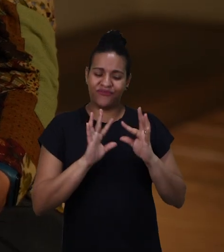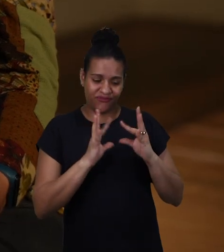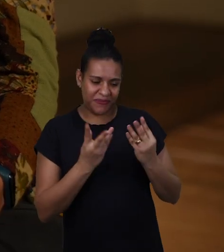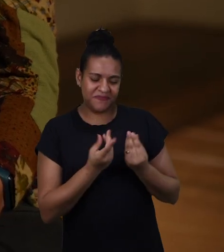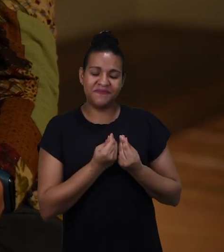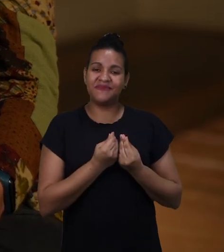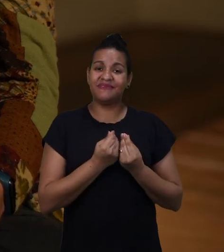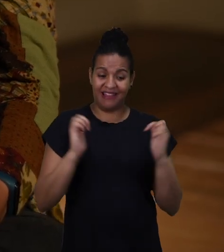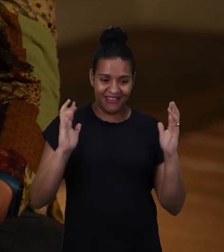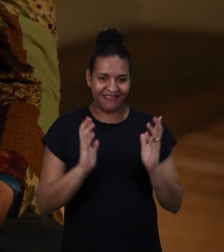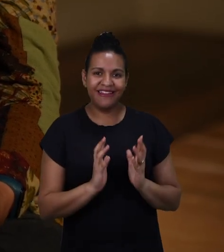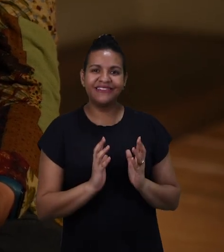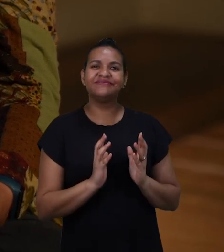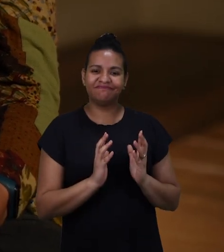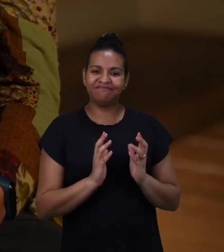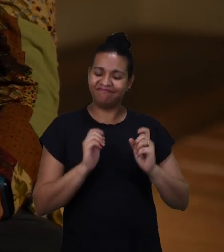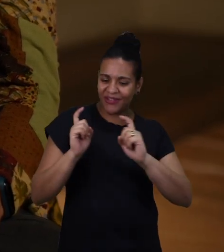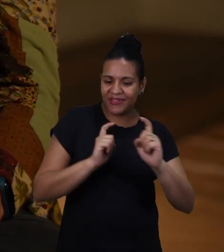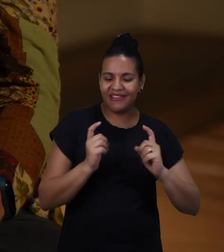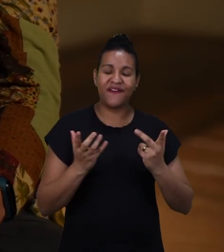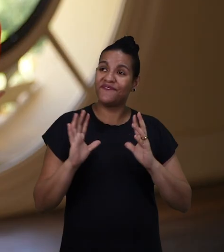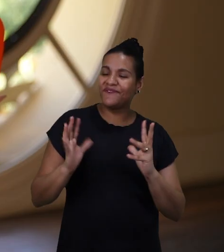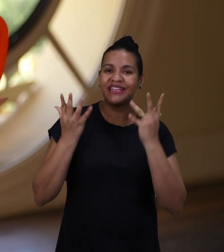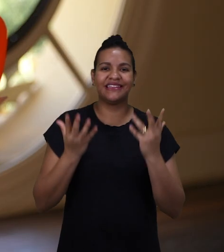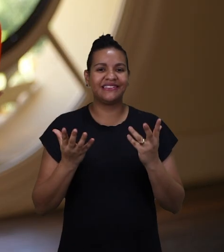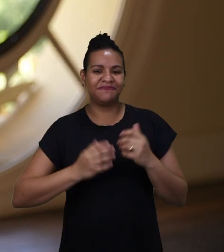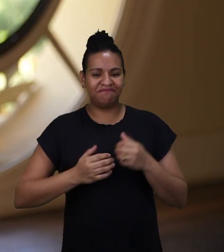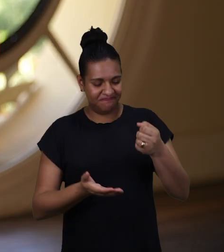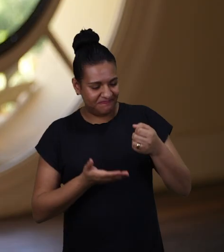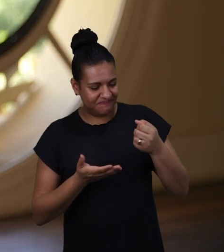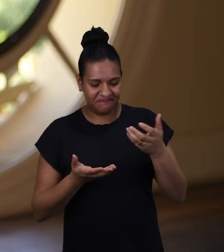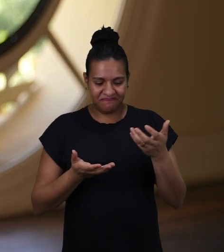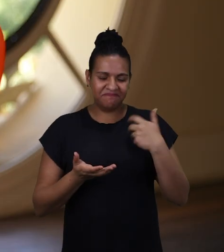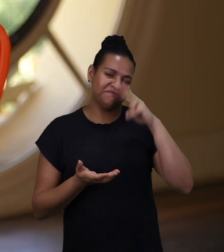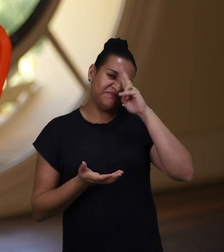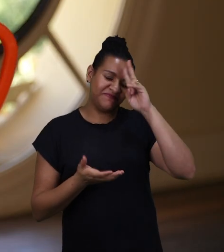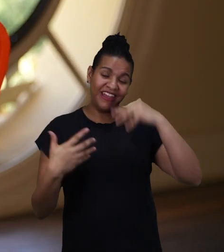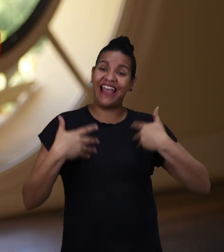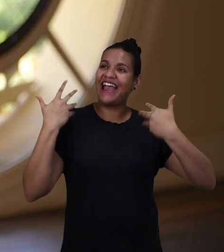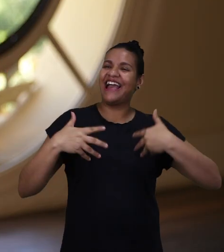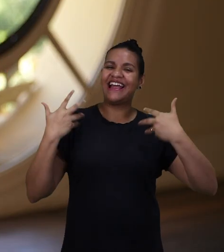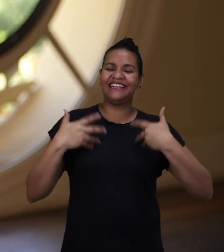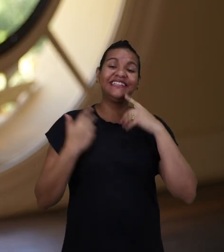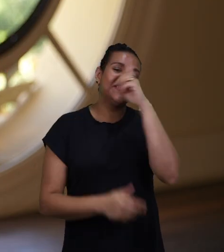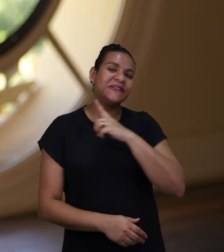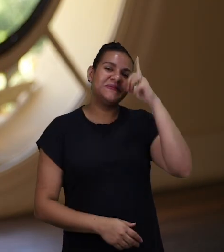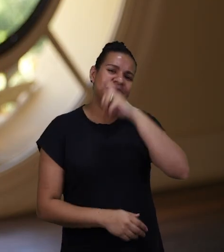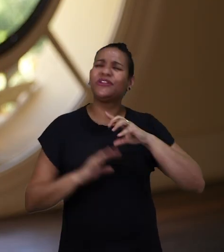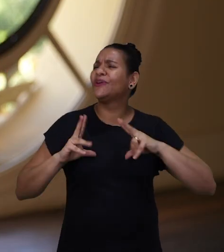reunião, Aline segura a jarra. fraternização. Essa jarra me lembra isso. Preta Rara, rapper e